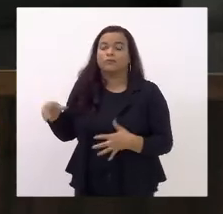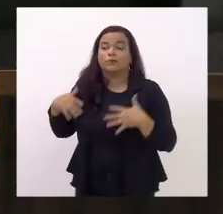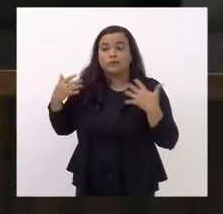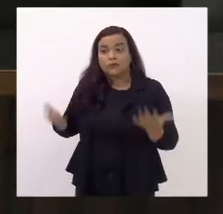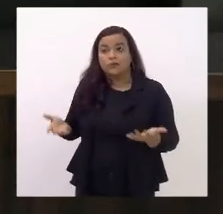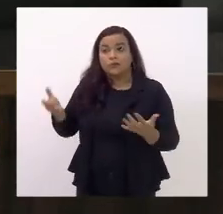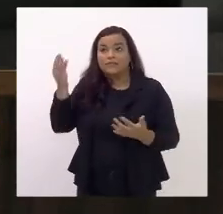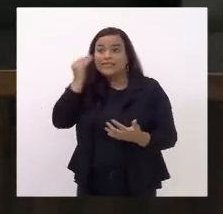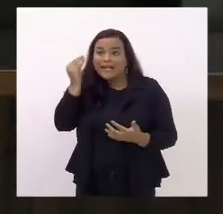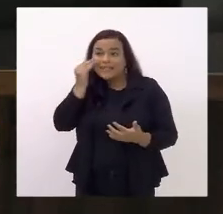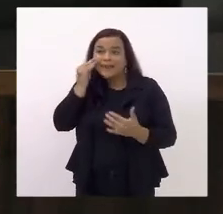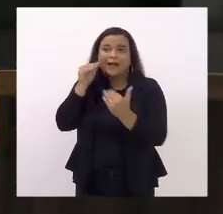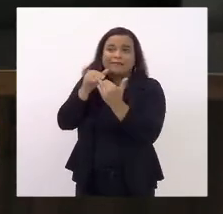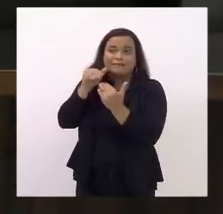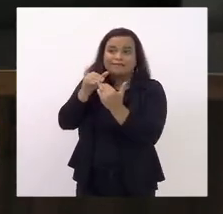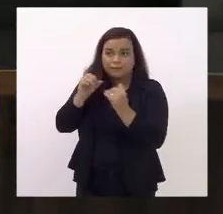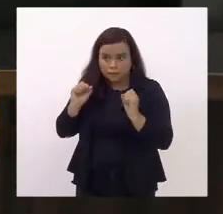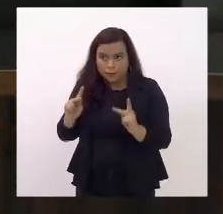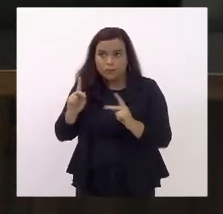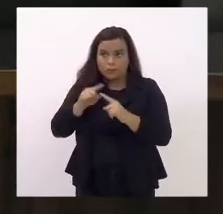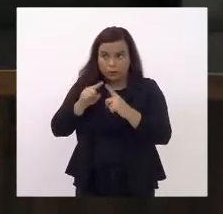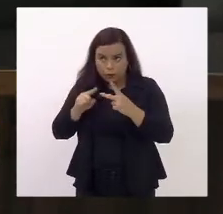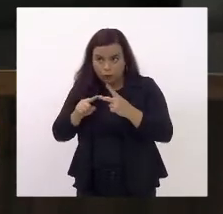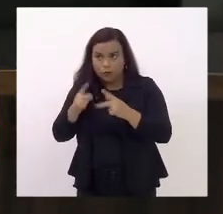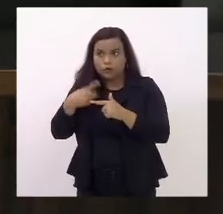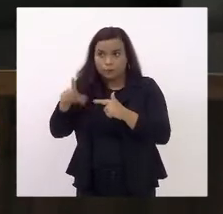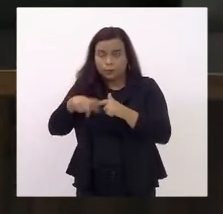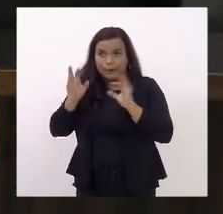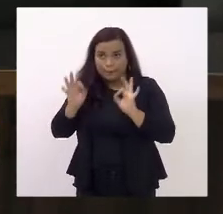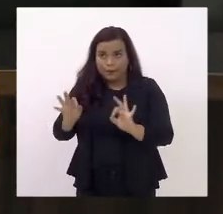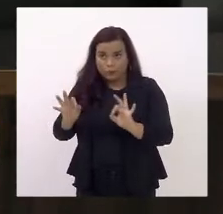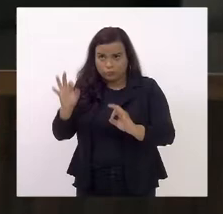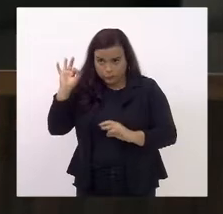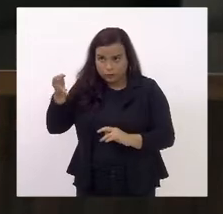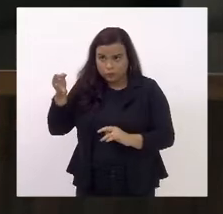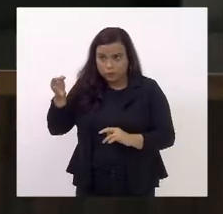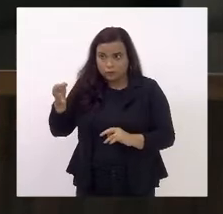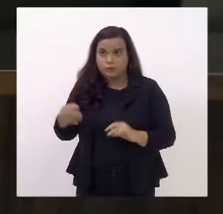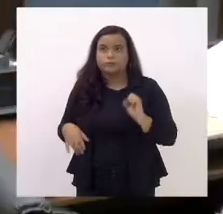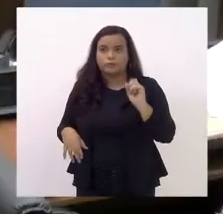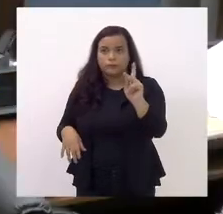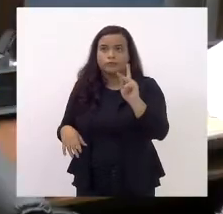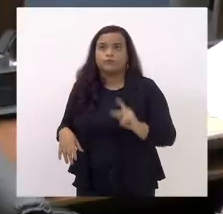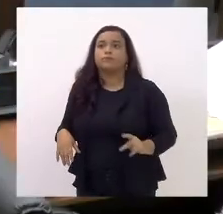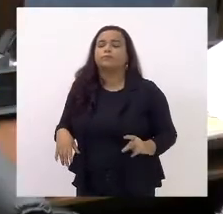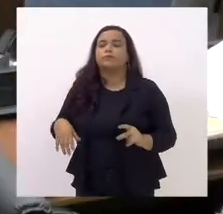um entendimento aí, são duas questões para o mesmo problema, é isso? Presidente.